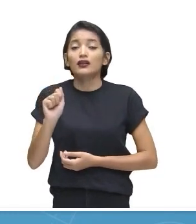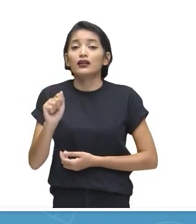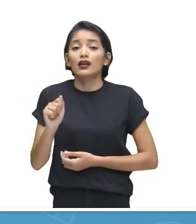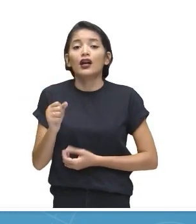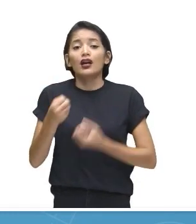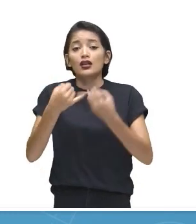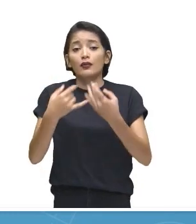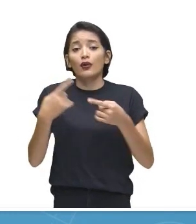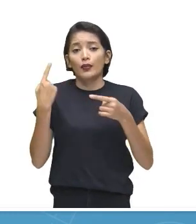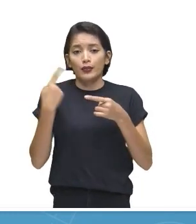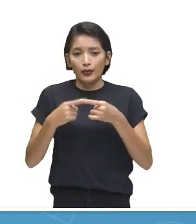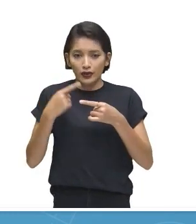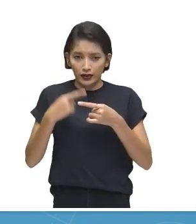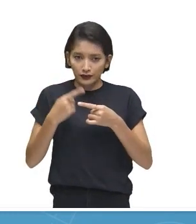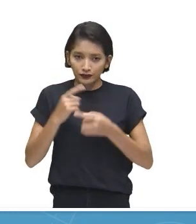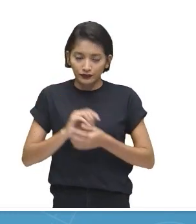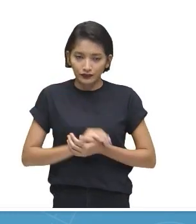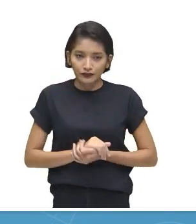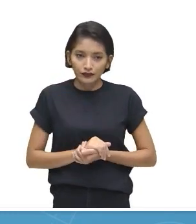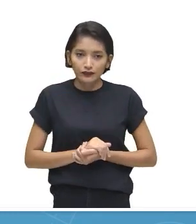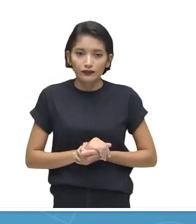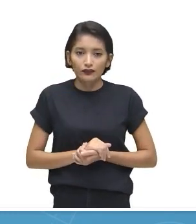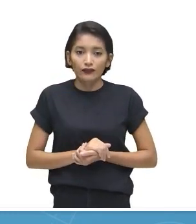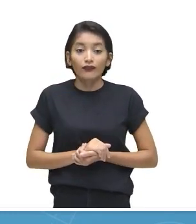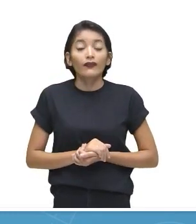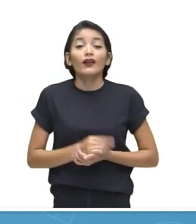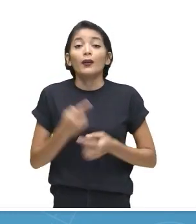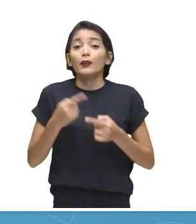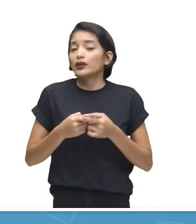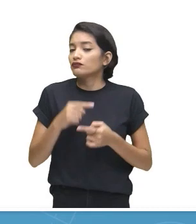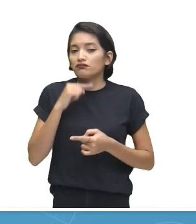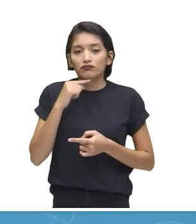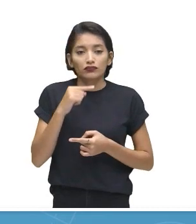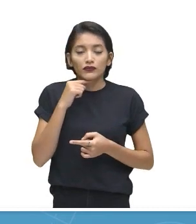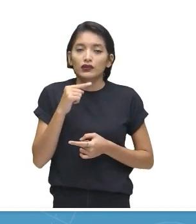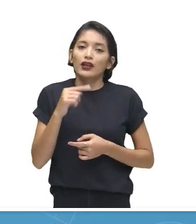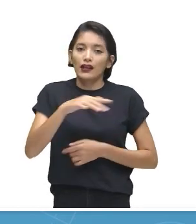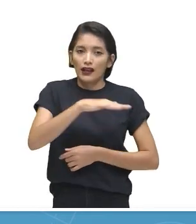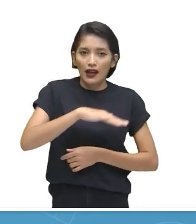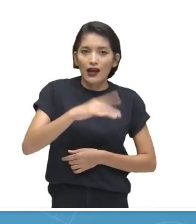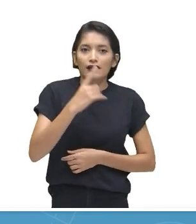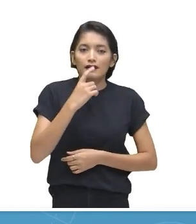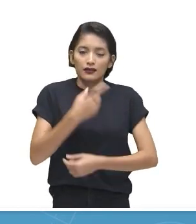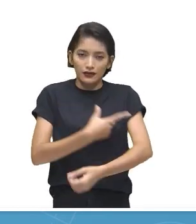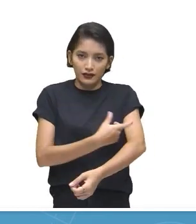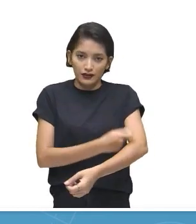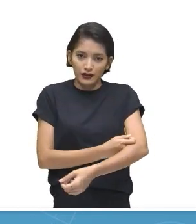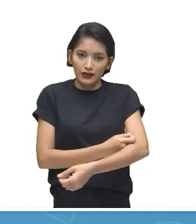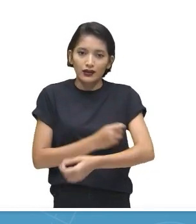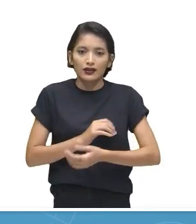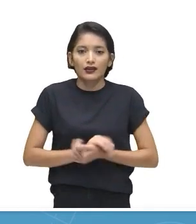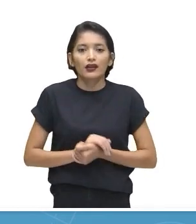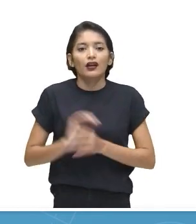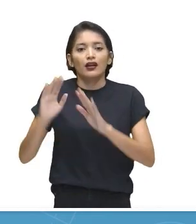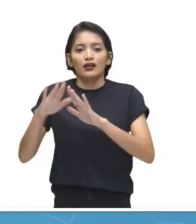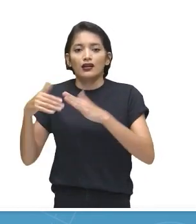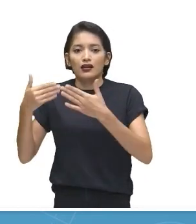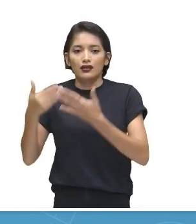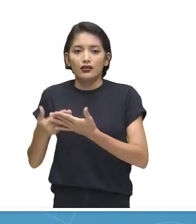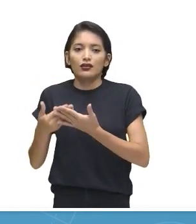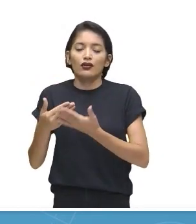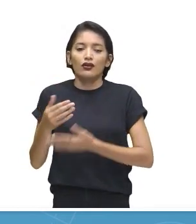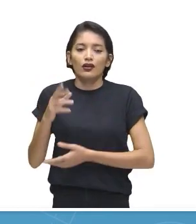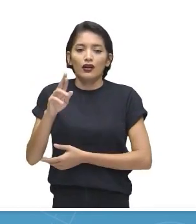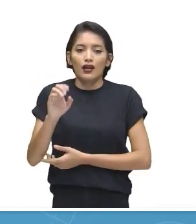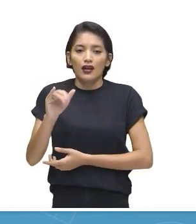porque, olha lá, porque não atingiu os vasos sanguíneos, né? A Fernanda, que é aí da escola Professor